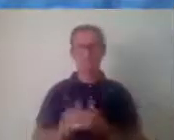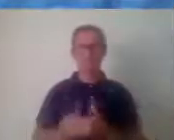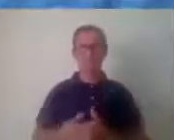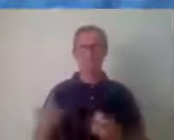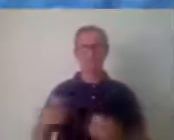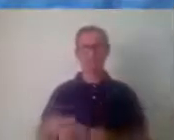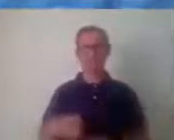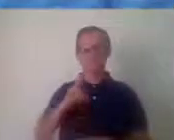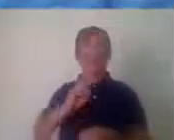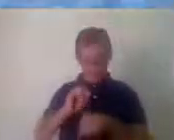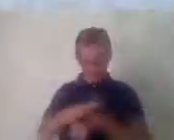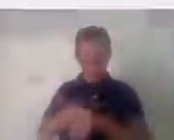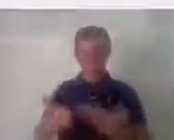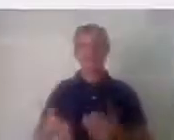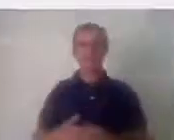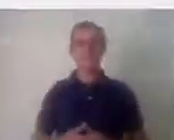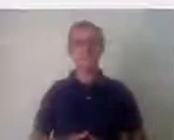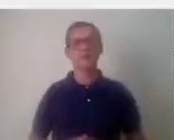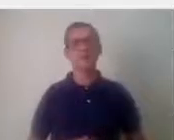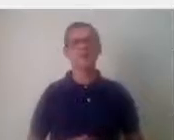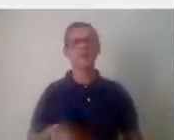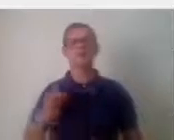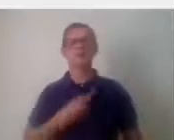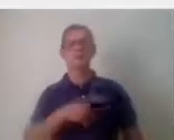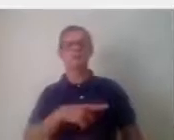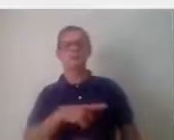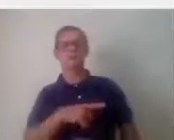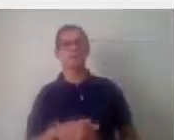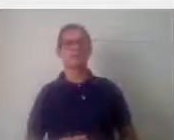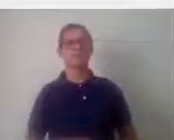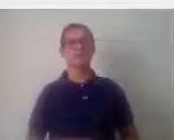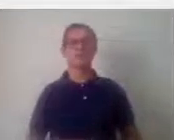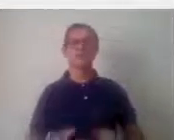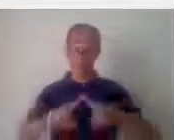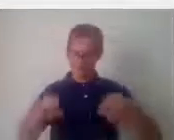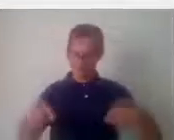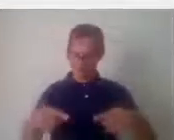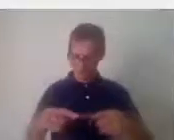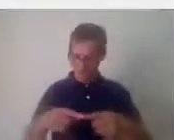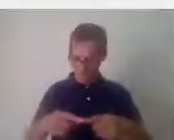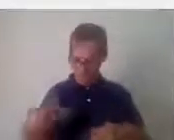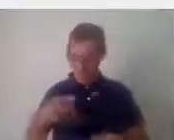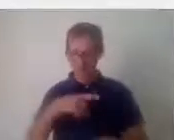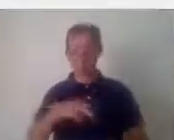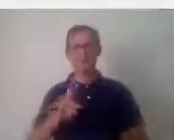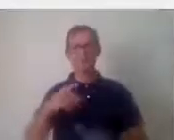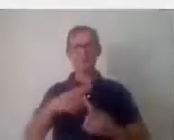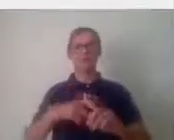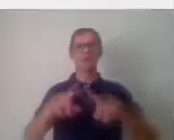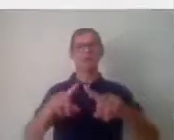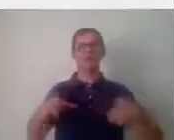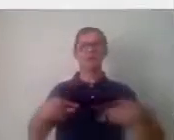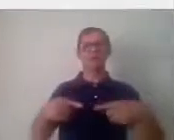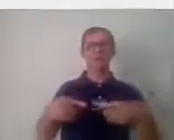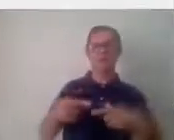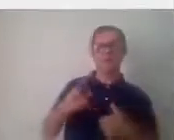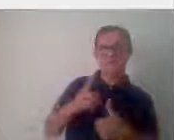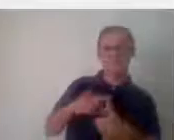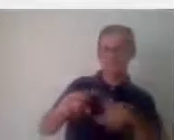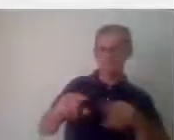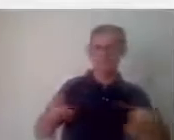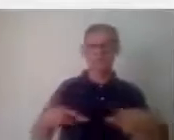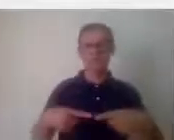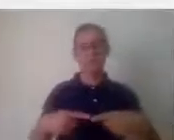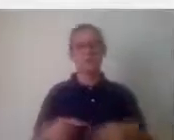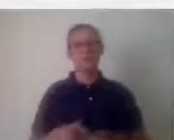Vamos ver como que a gente faz. Acompanhe no quadro. Quando nós temos em regiões mais gerais, você tem 2 tipos de região. A primeira região